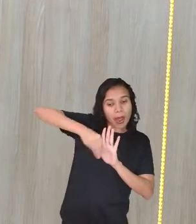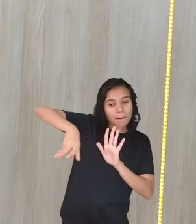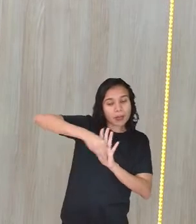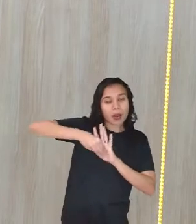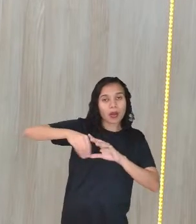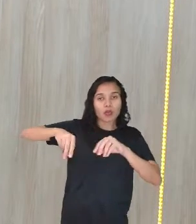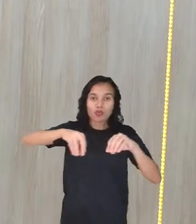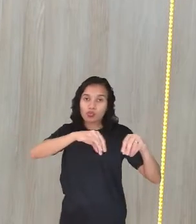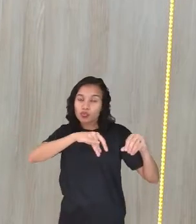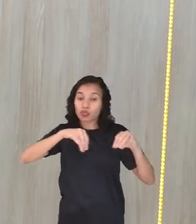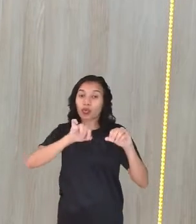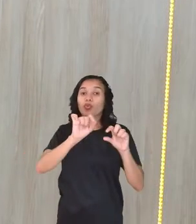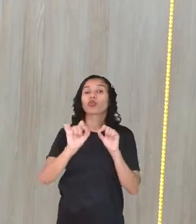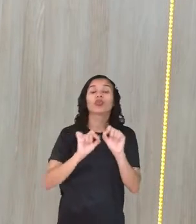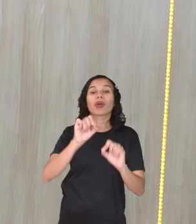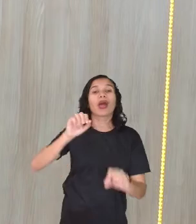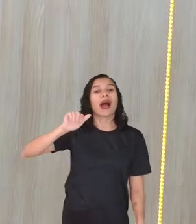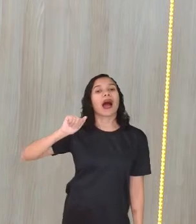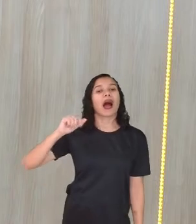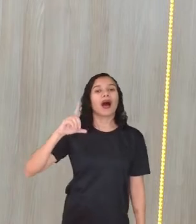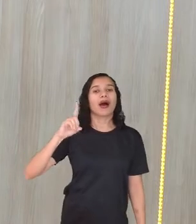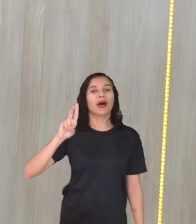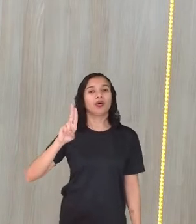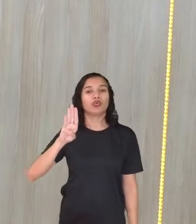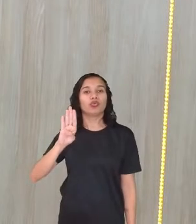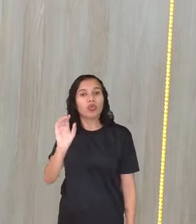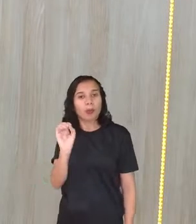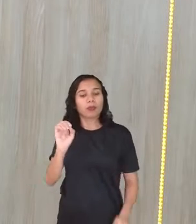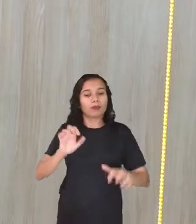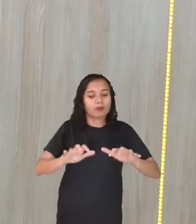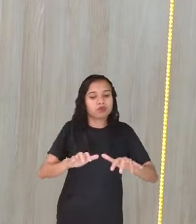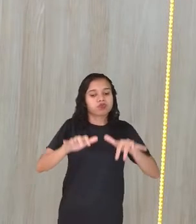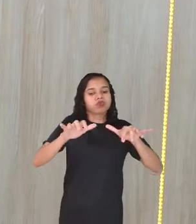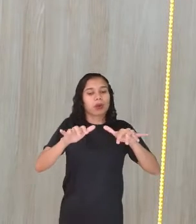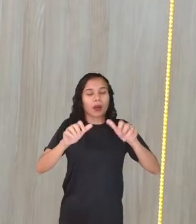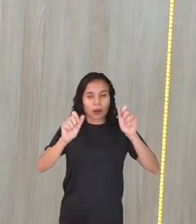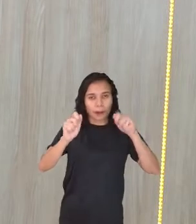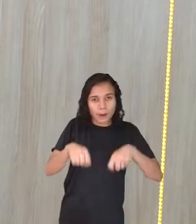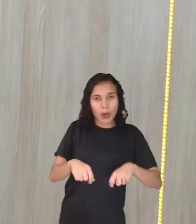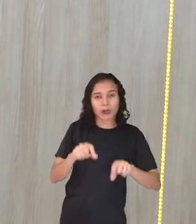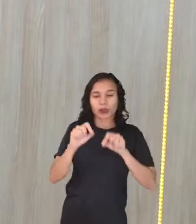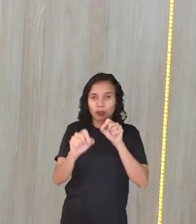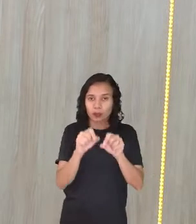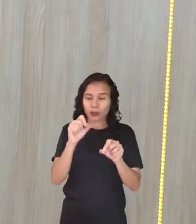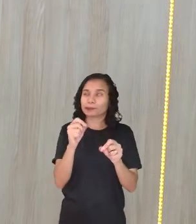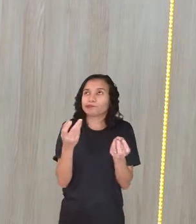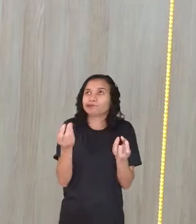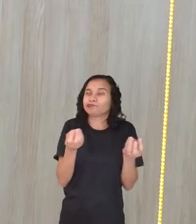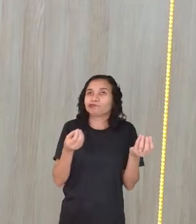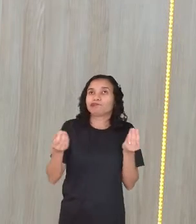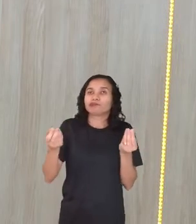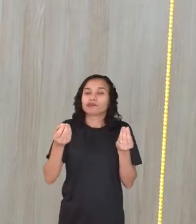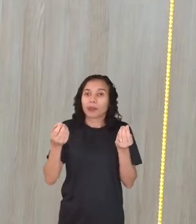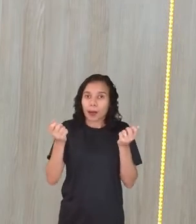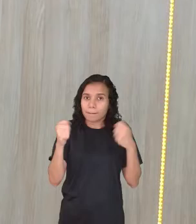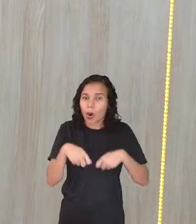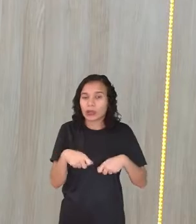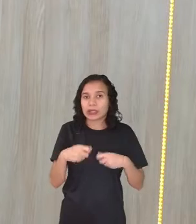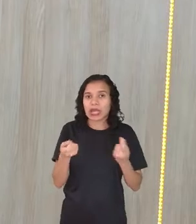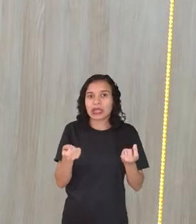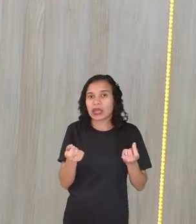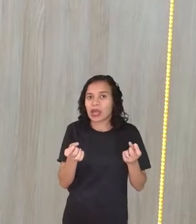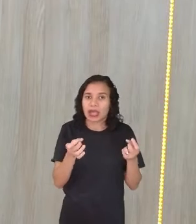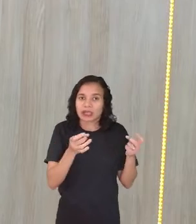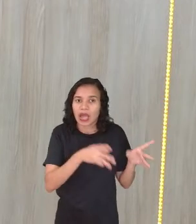a questão de quê, gente? Do adubo. Que a gente vai ver que esse adubo ele pode ter, né, vir de restos de